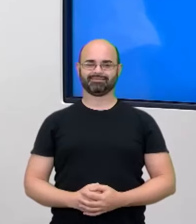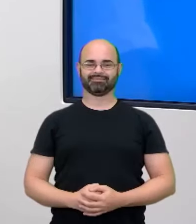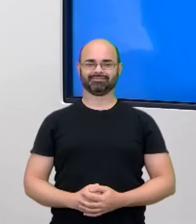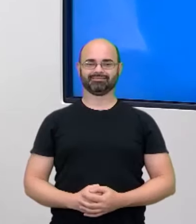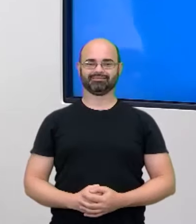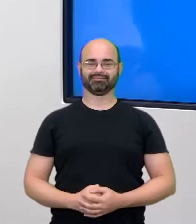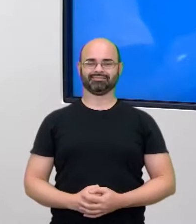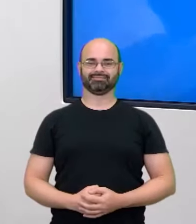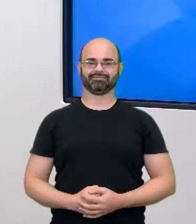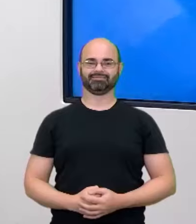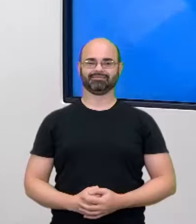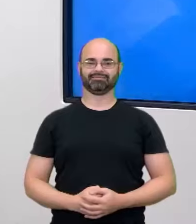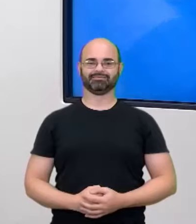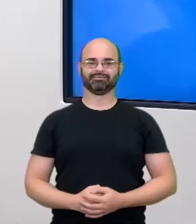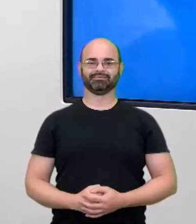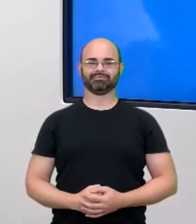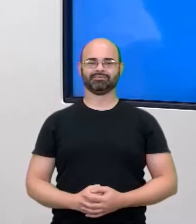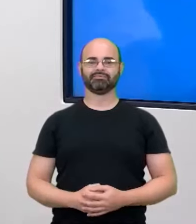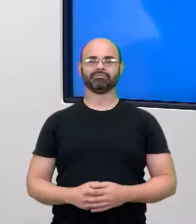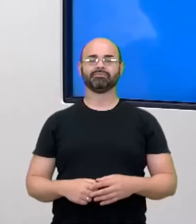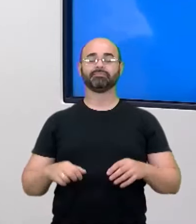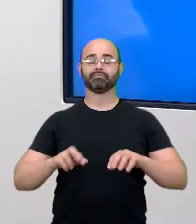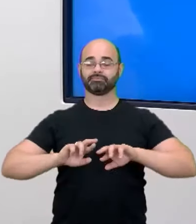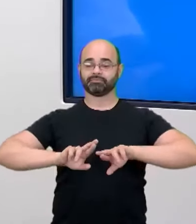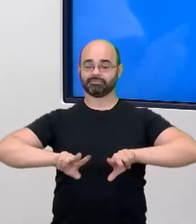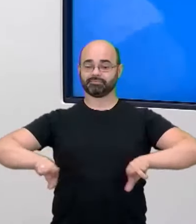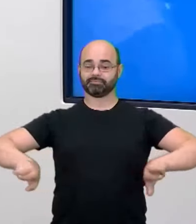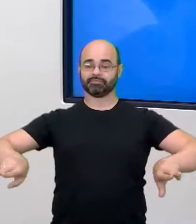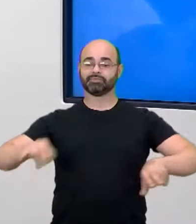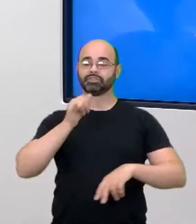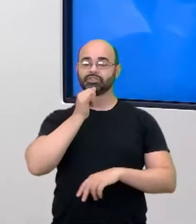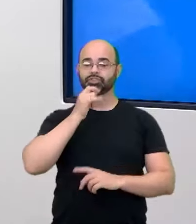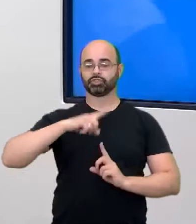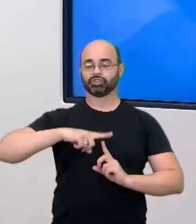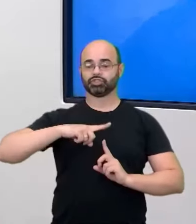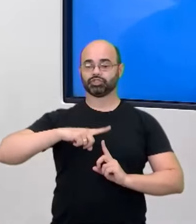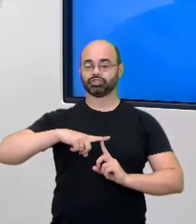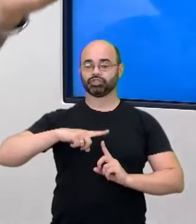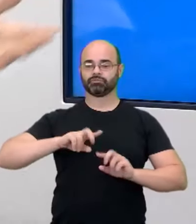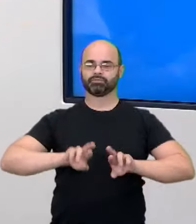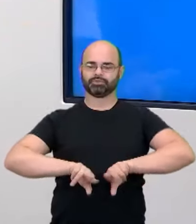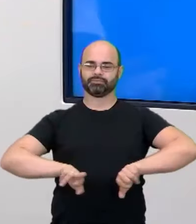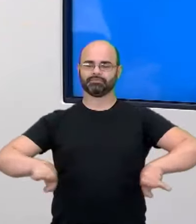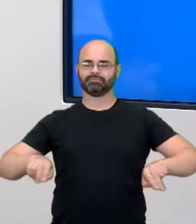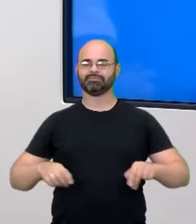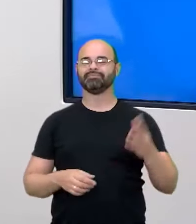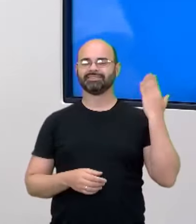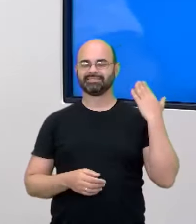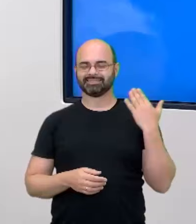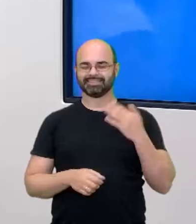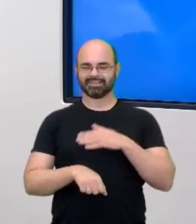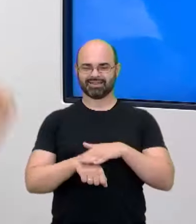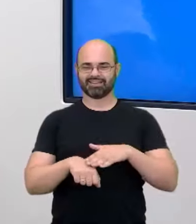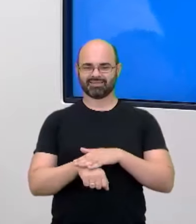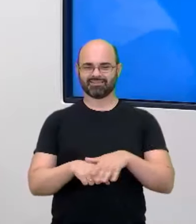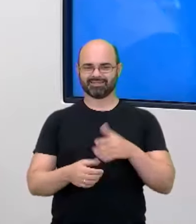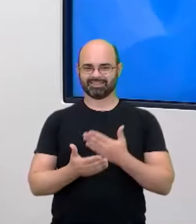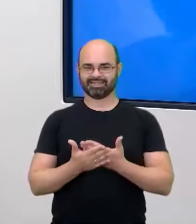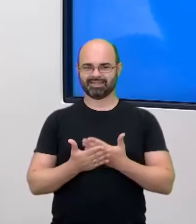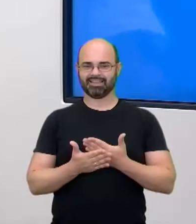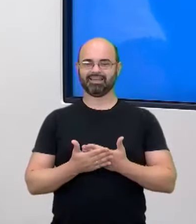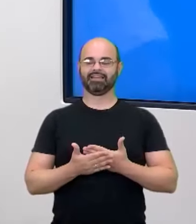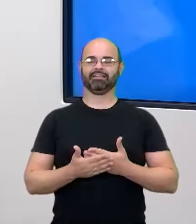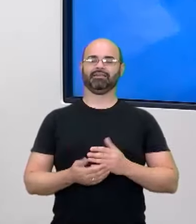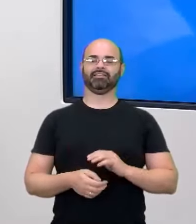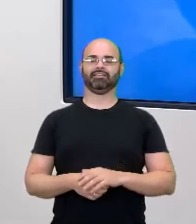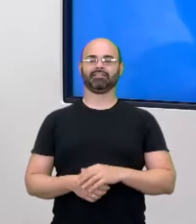alguns tipos de música eletrônica. Nós temos diversos subgêneros. A gente conversou sobre alguns deles em uma aula anterior, né? Que nós pegamos, por exemplo,